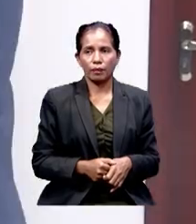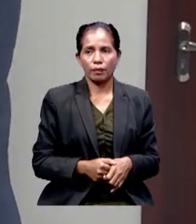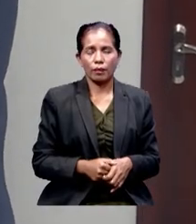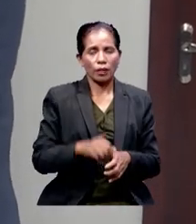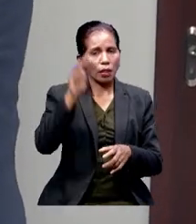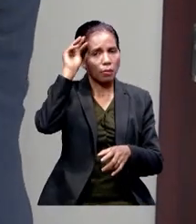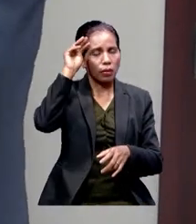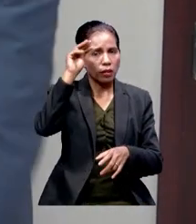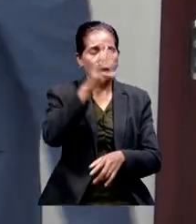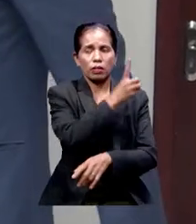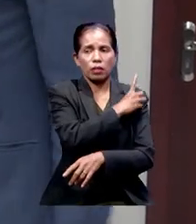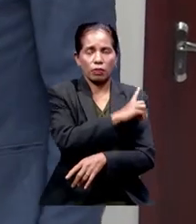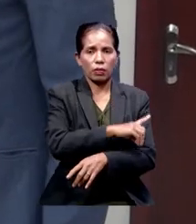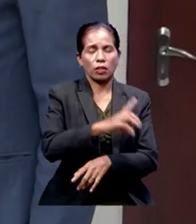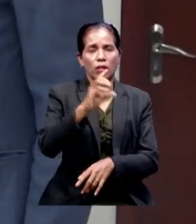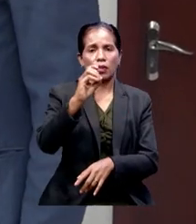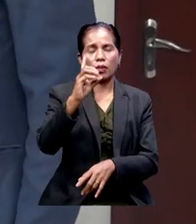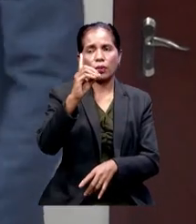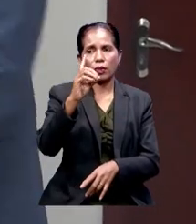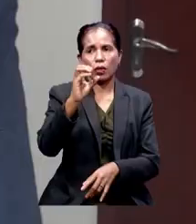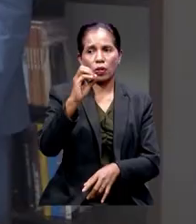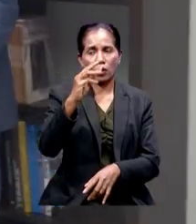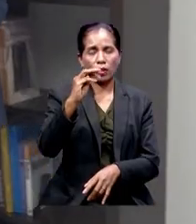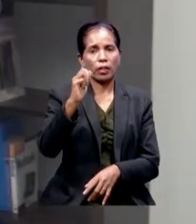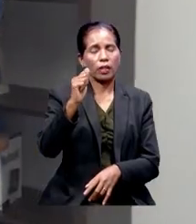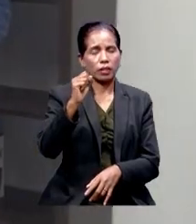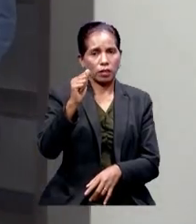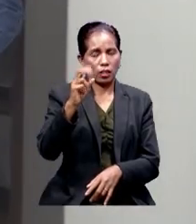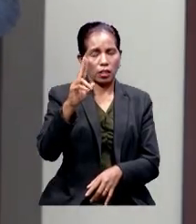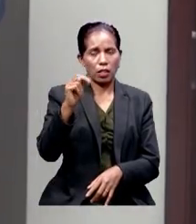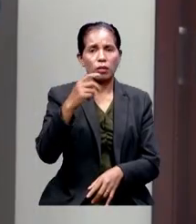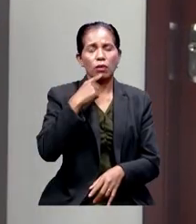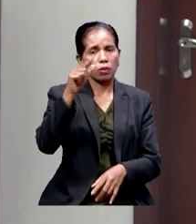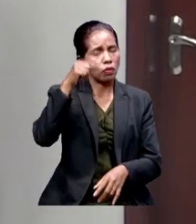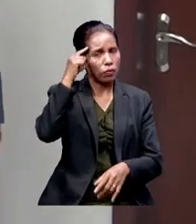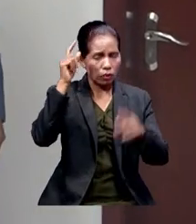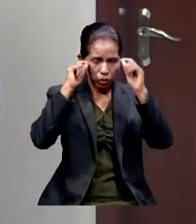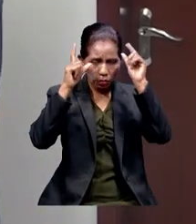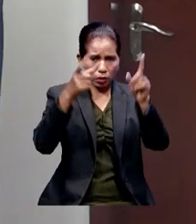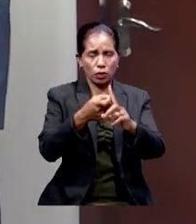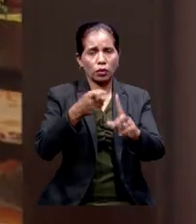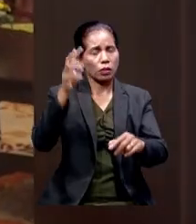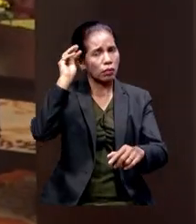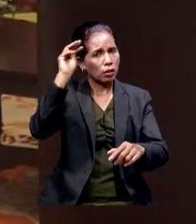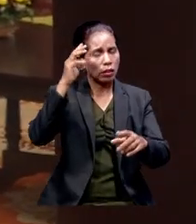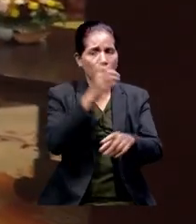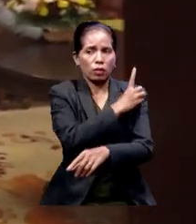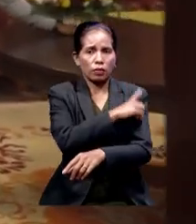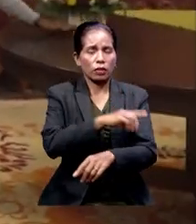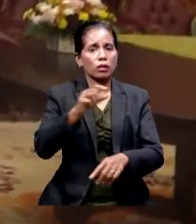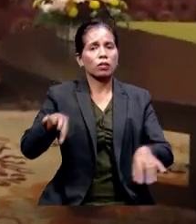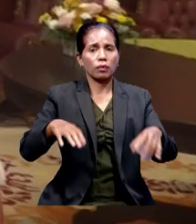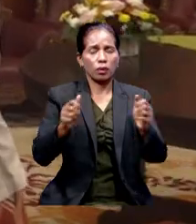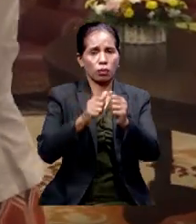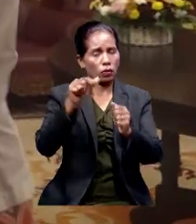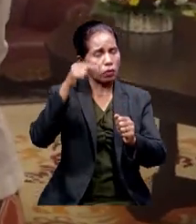Ministro de Defesa do Anciano do Rosário Gomes, Clamar Fuica Teten, Governo Timor-Leste, ele usa o Ministério de Defesa, Serviço Mútuo com o Governo da Austrália, onde rala o